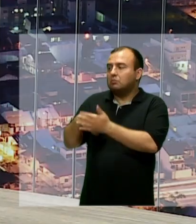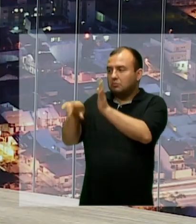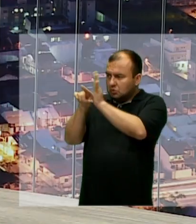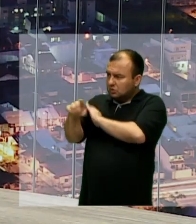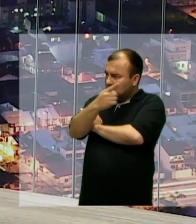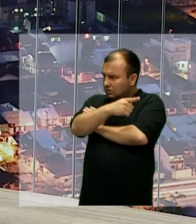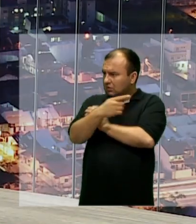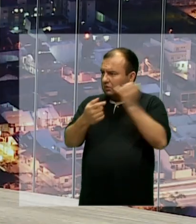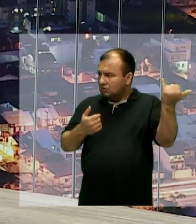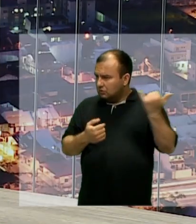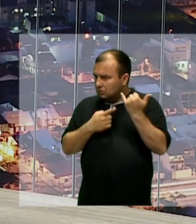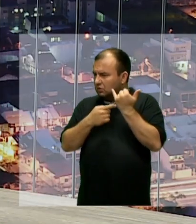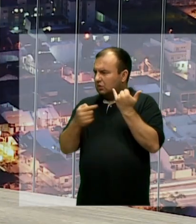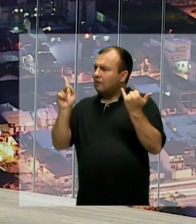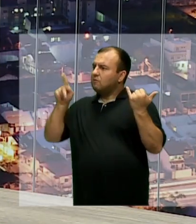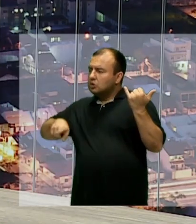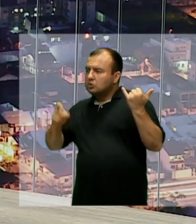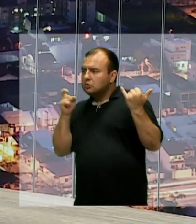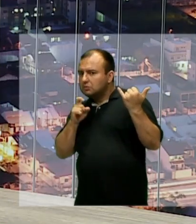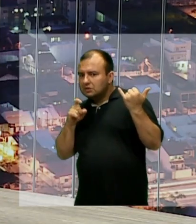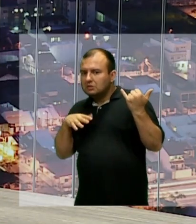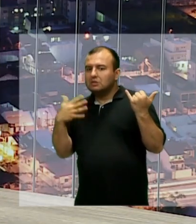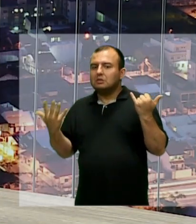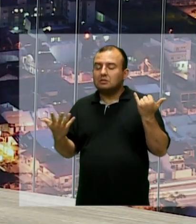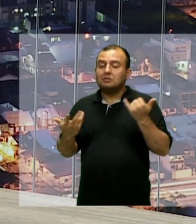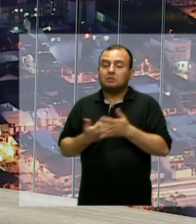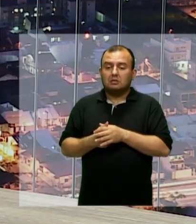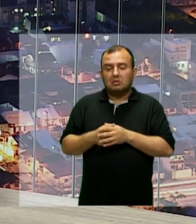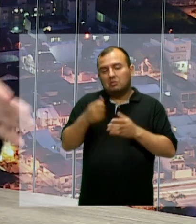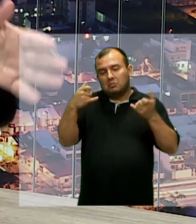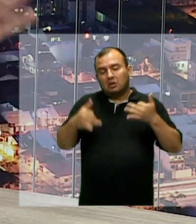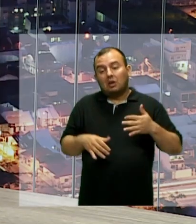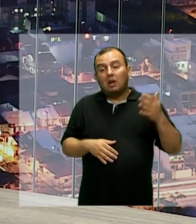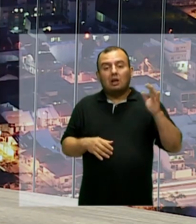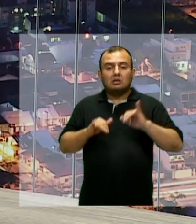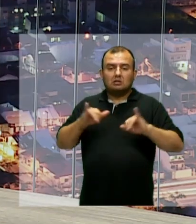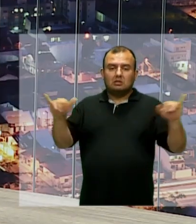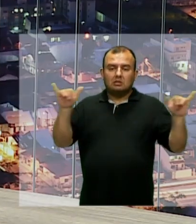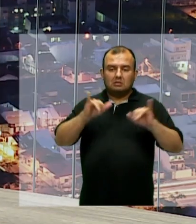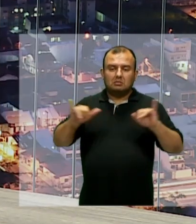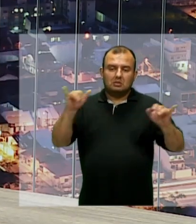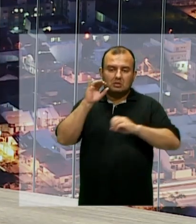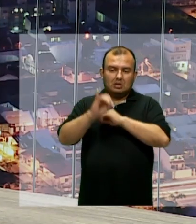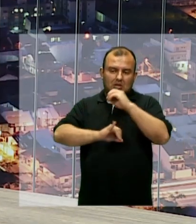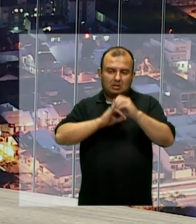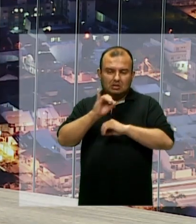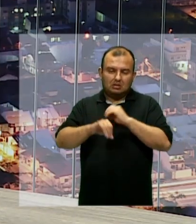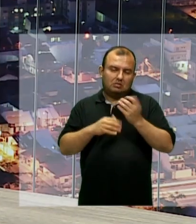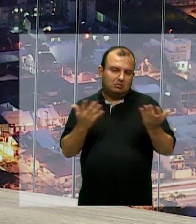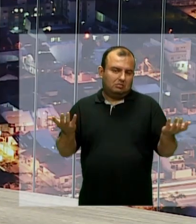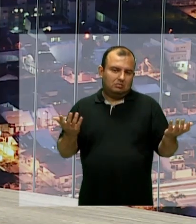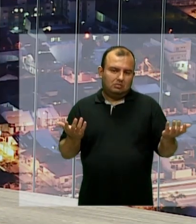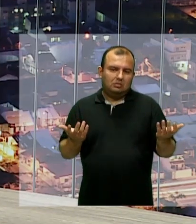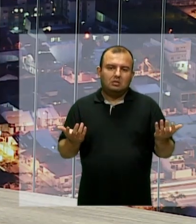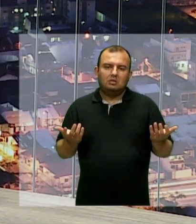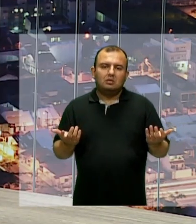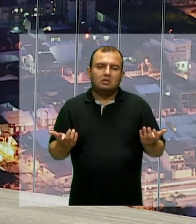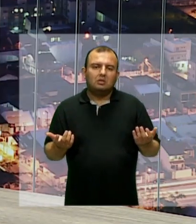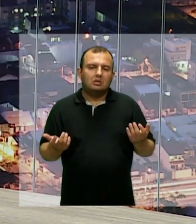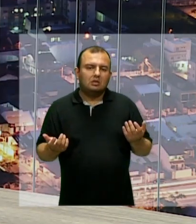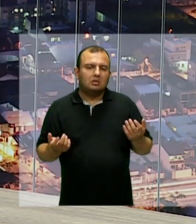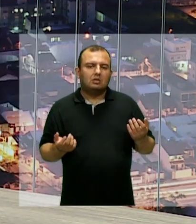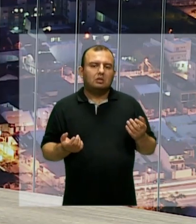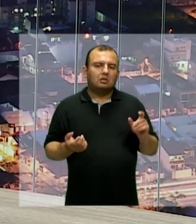Não adianta vir aqui alguém falar, dizer assim, é tal coisa, que nem essas campanhas de internet que tem por aí.